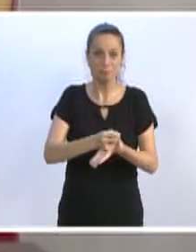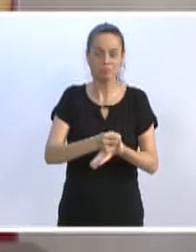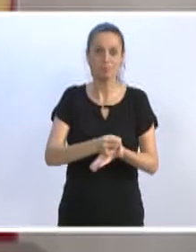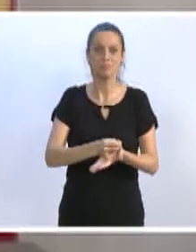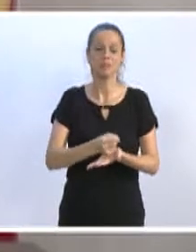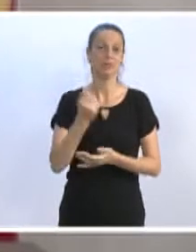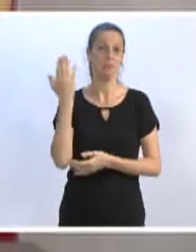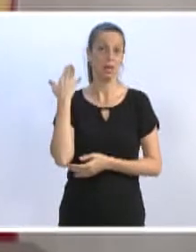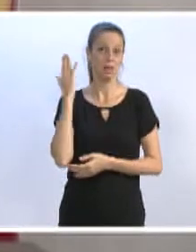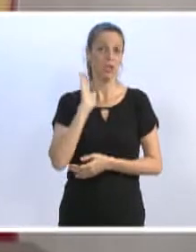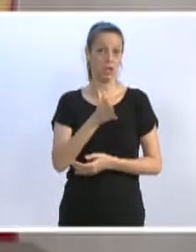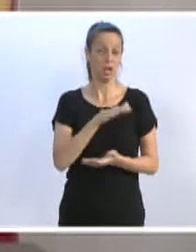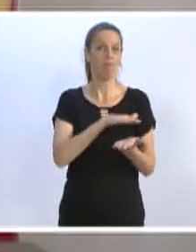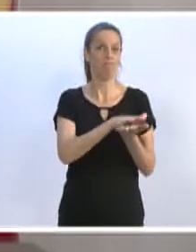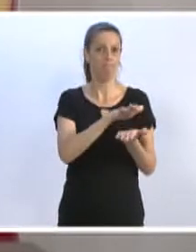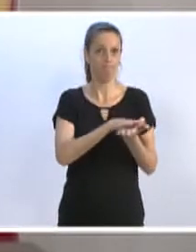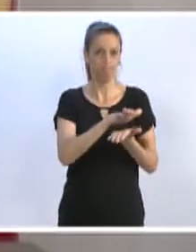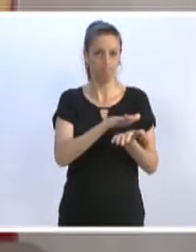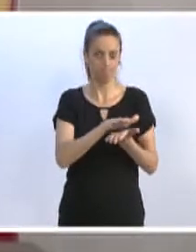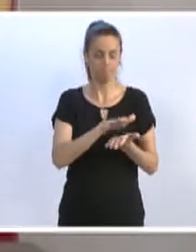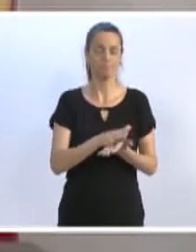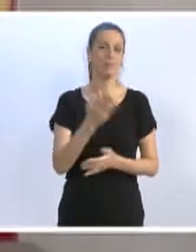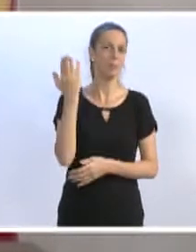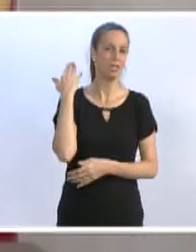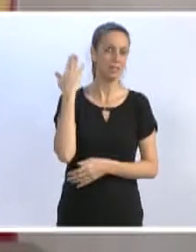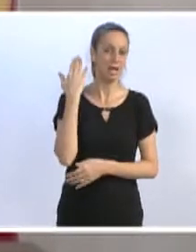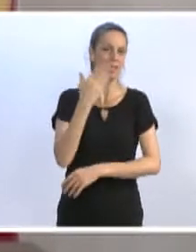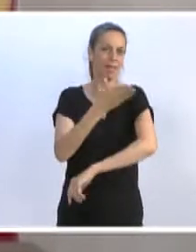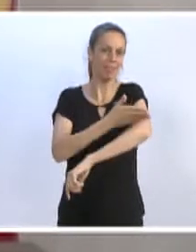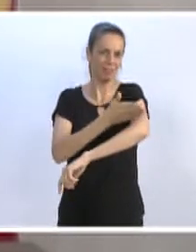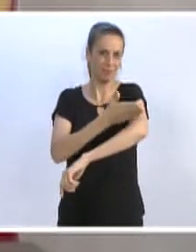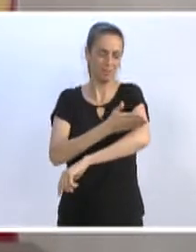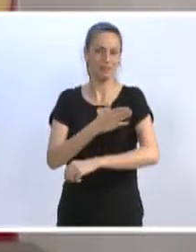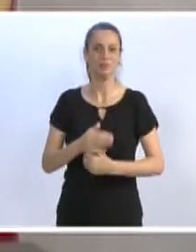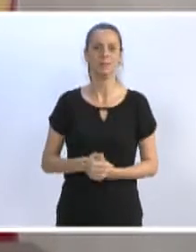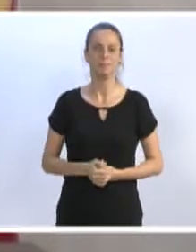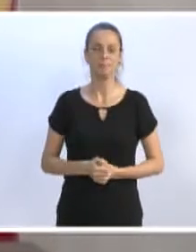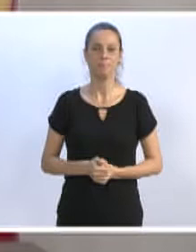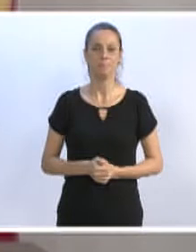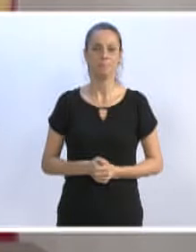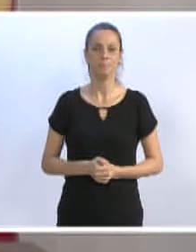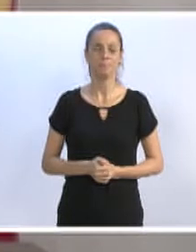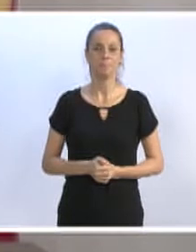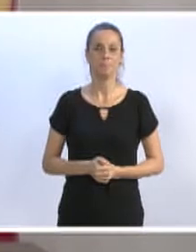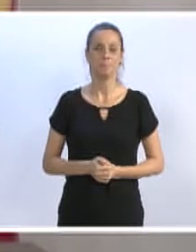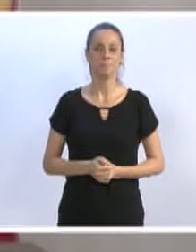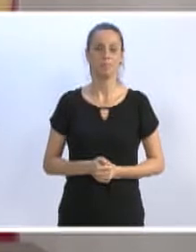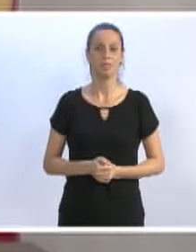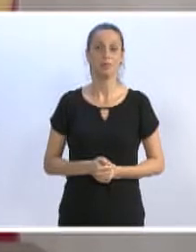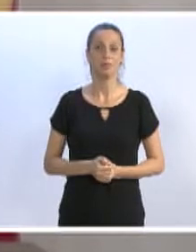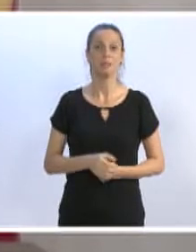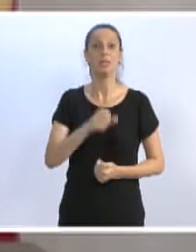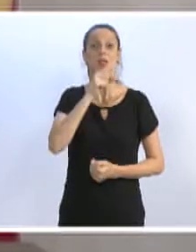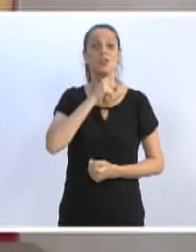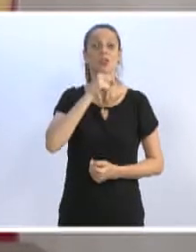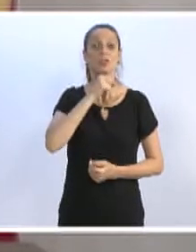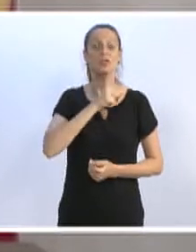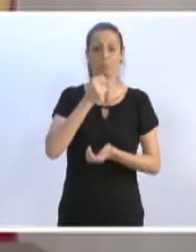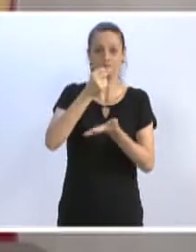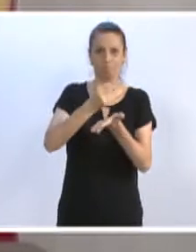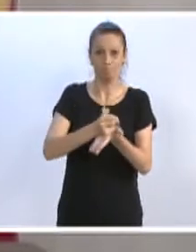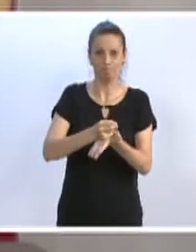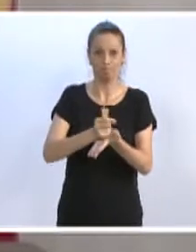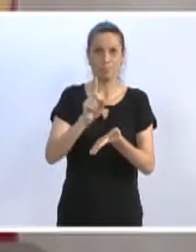de cópias que foram feitas lá na Idade Média, esse Antigo Testamento que nós temos hoje, é